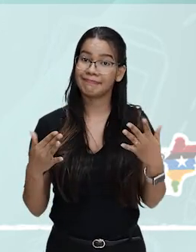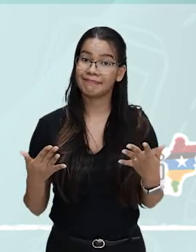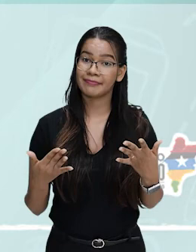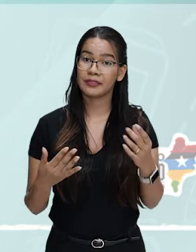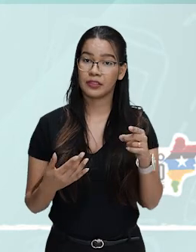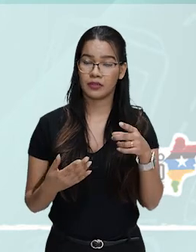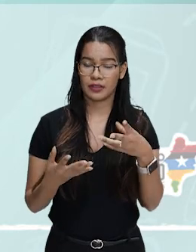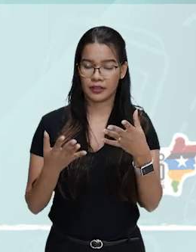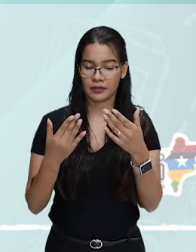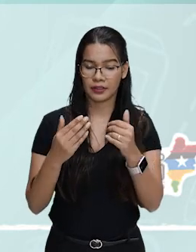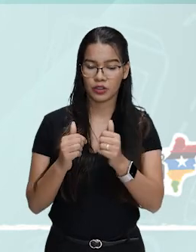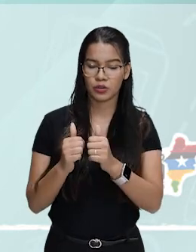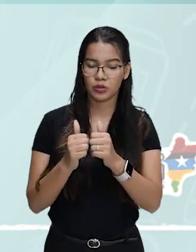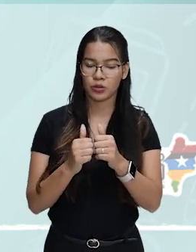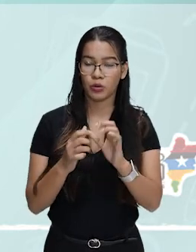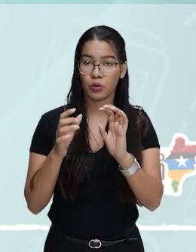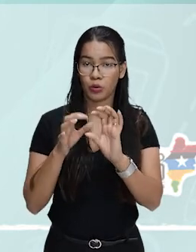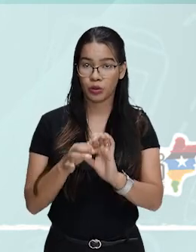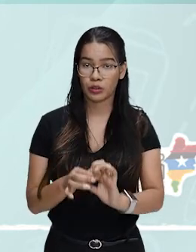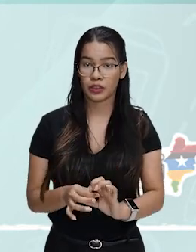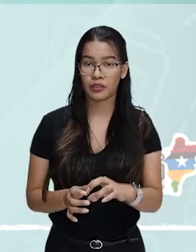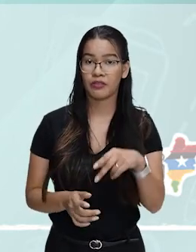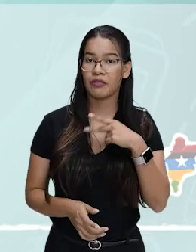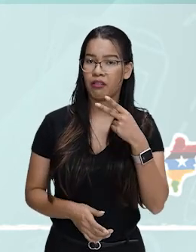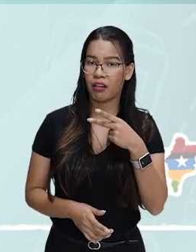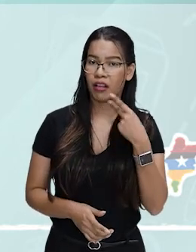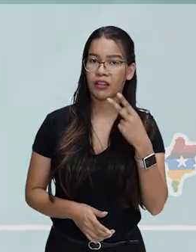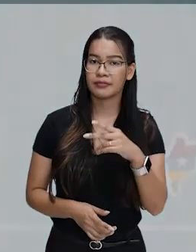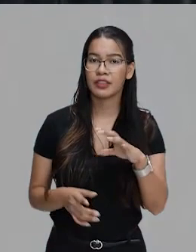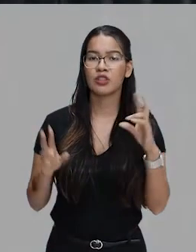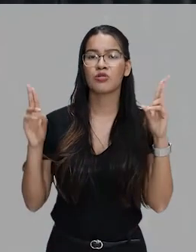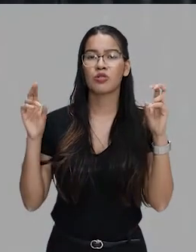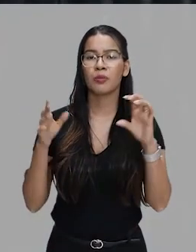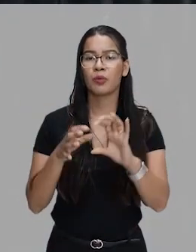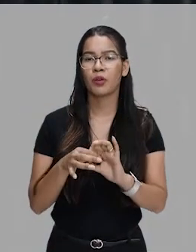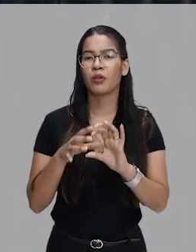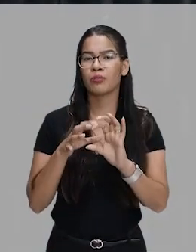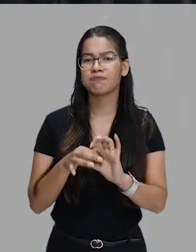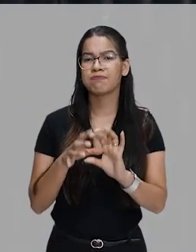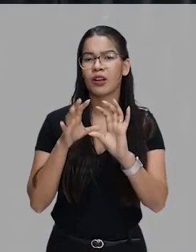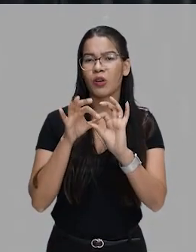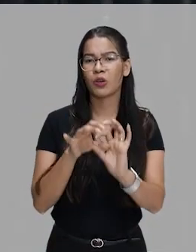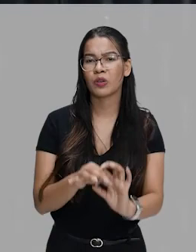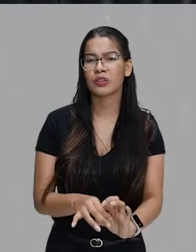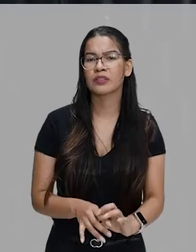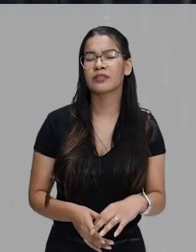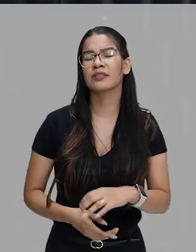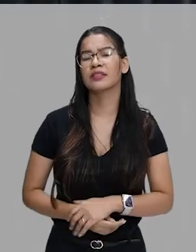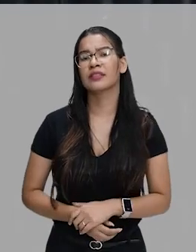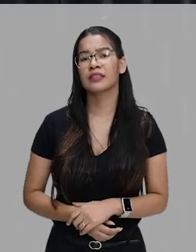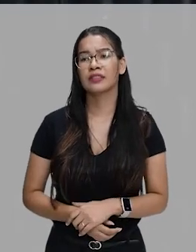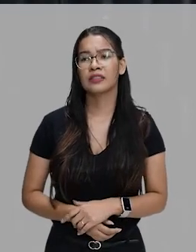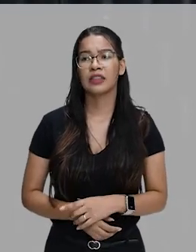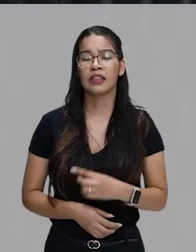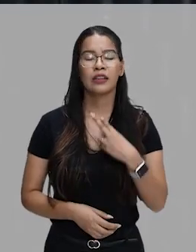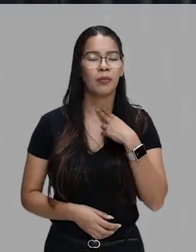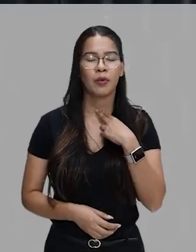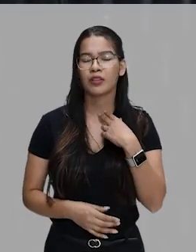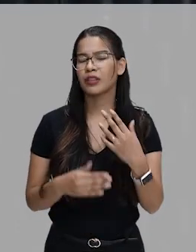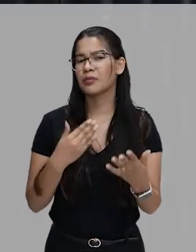você vem de novo para o contexto. Vou falar isso muito em aula, tá, gente? Contexto, contexto, contexto. Não existe de se estudar a